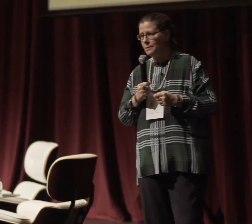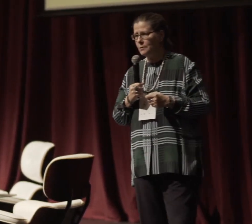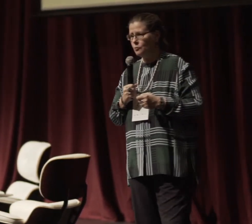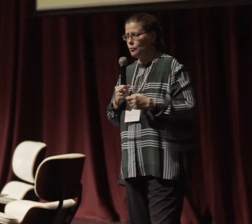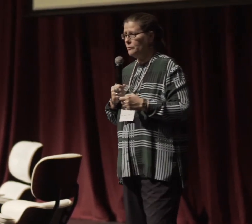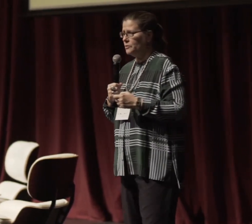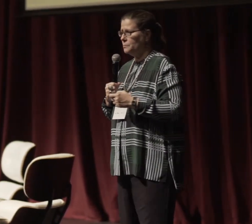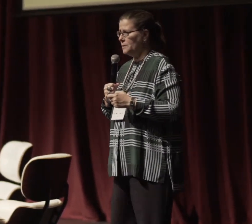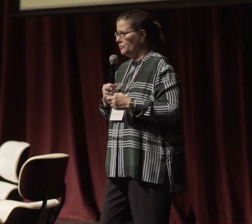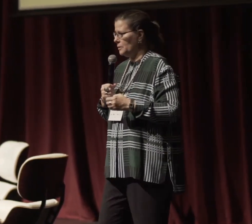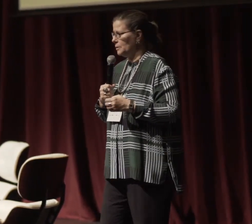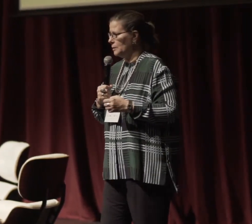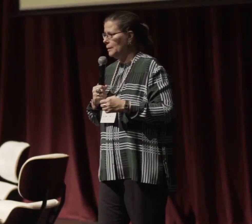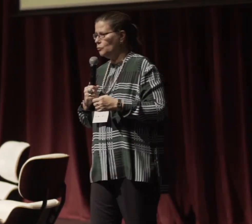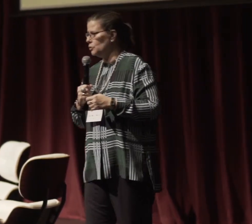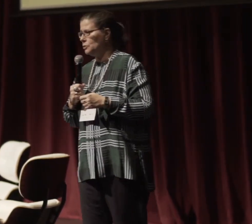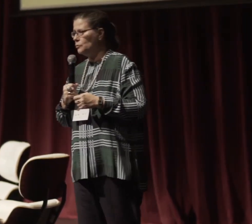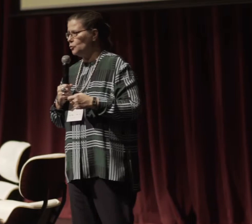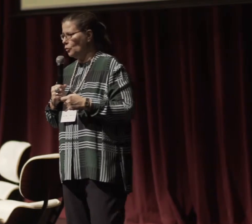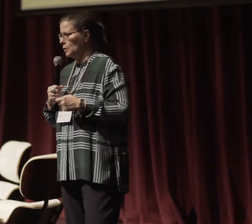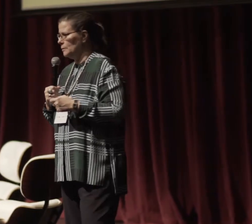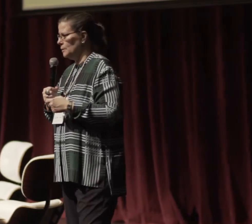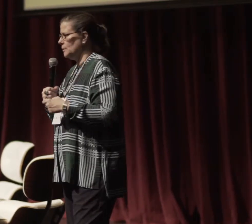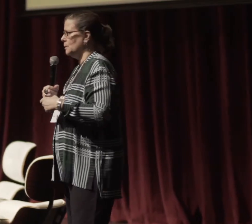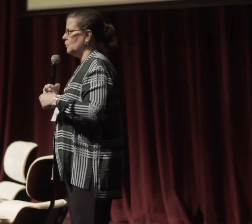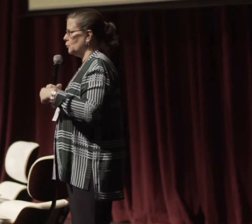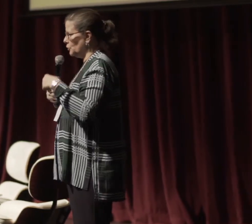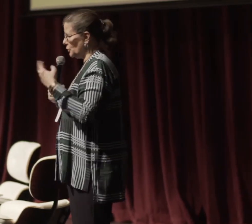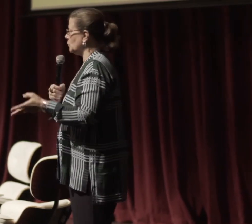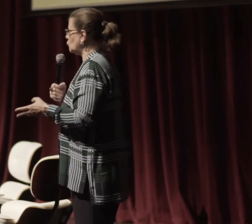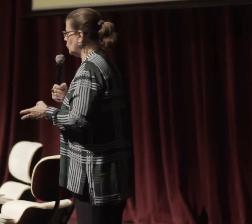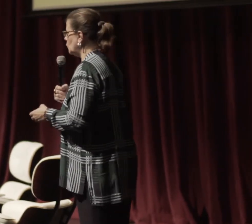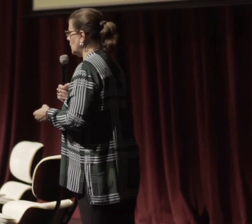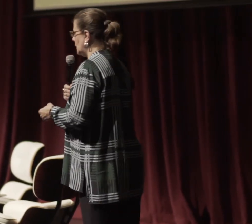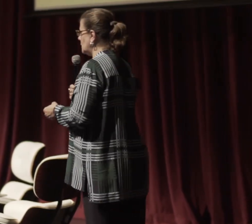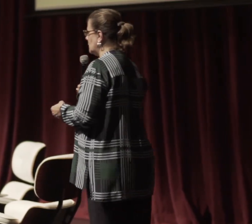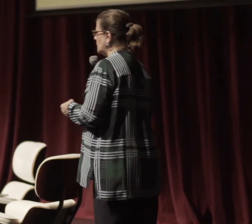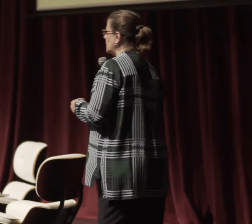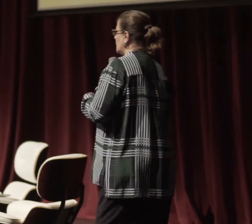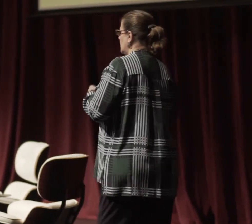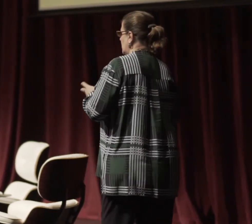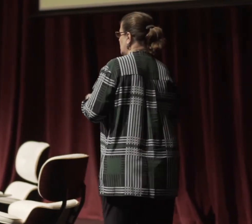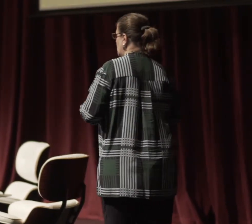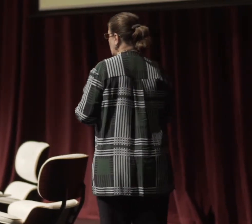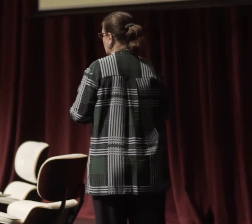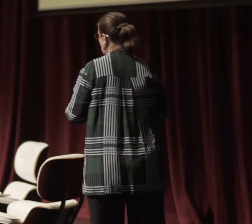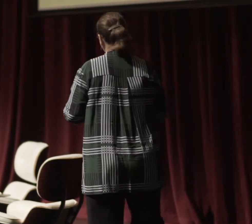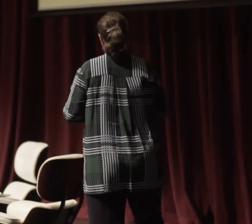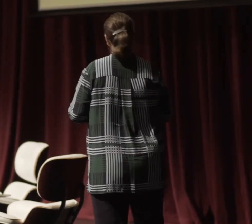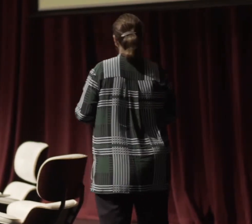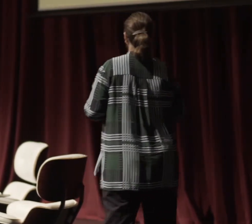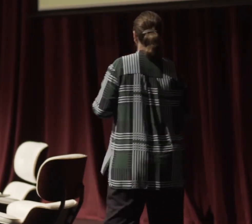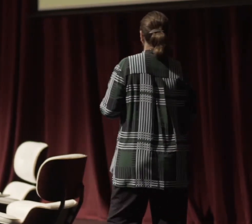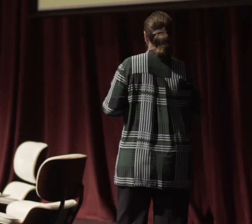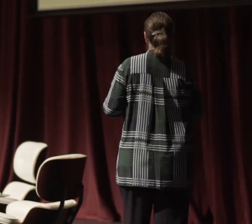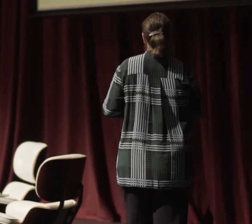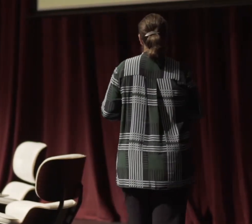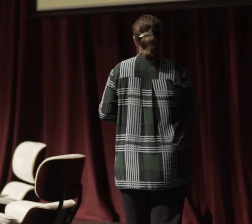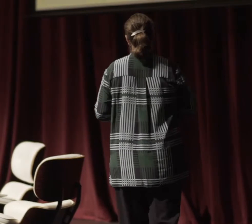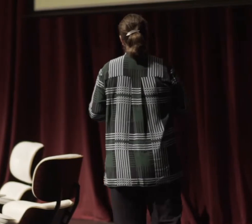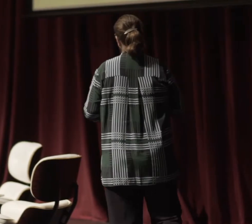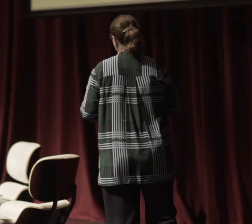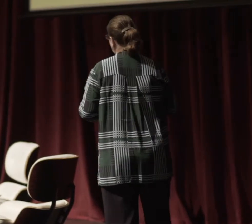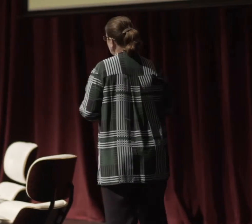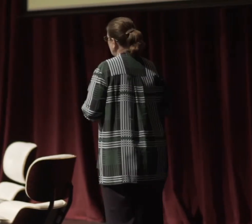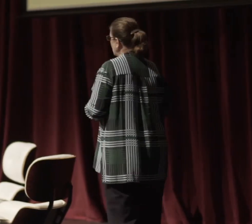trabalho interessante com jovens de periferia, não os que estão em escola, os que estão nas comunidades e desenvolvendo um programa